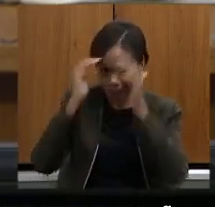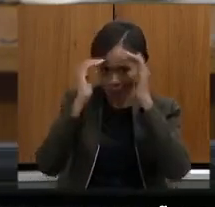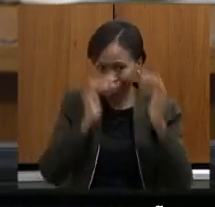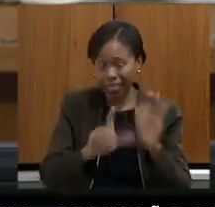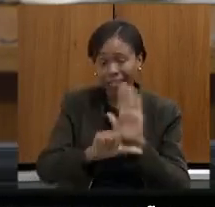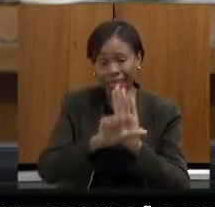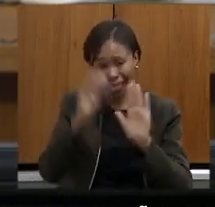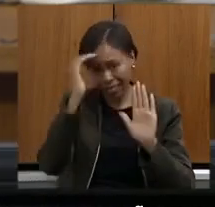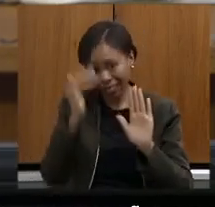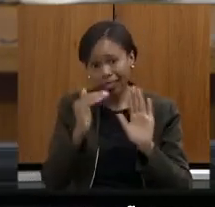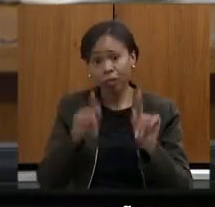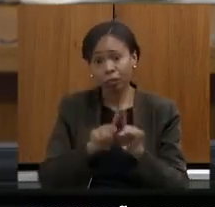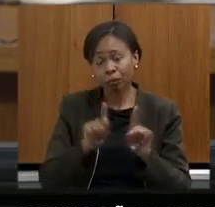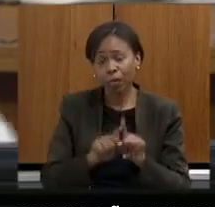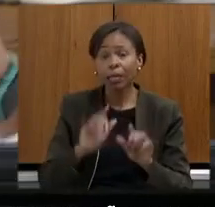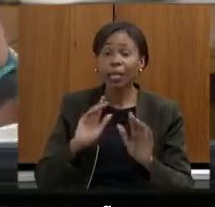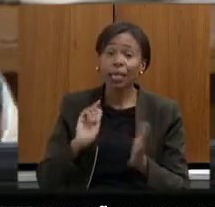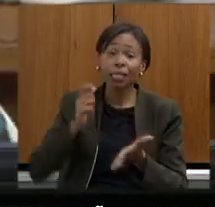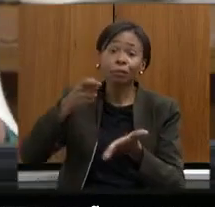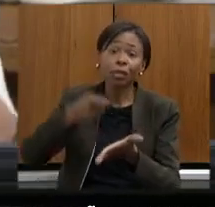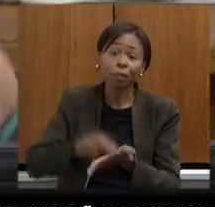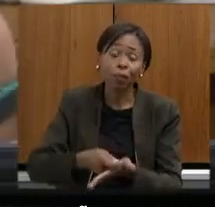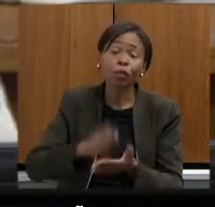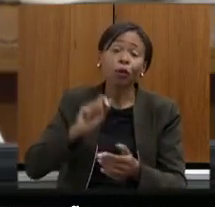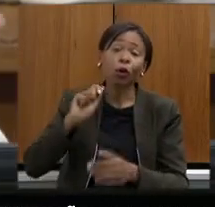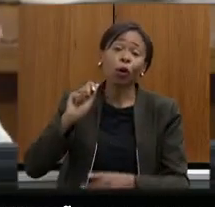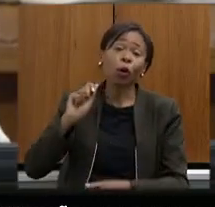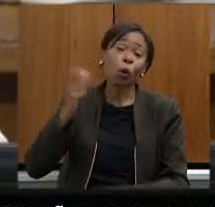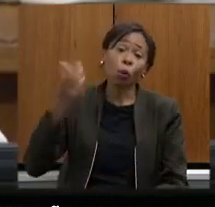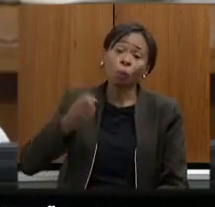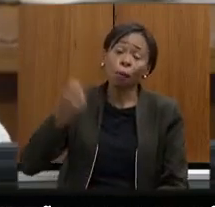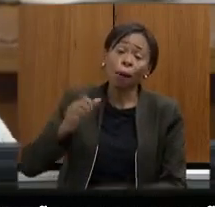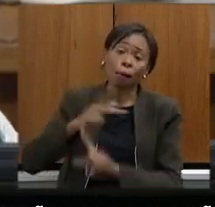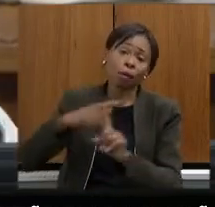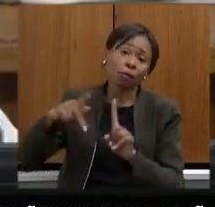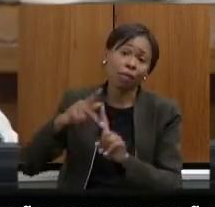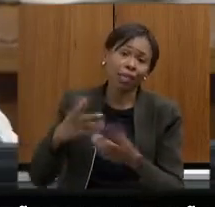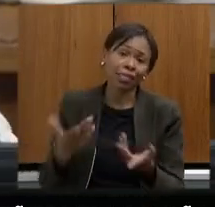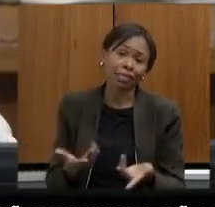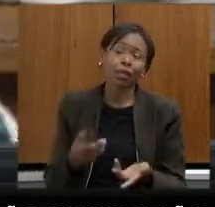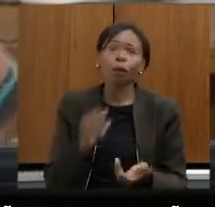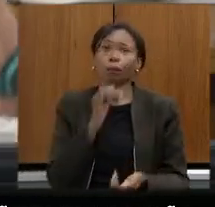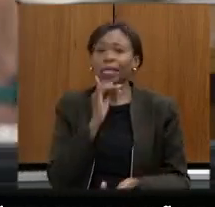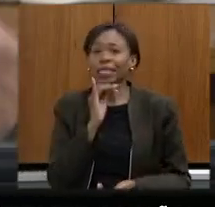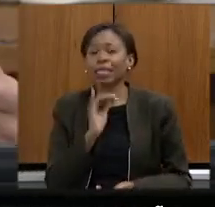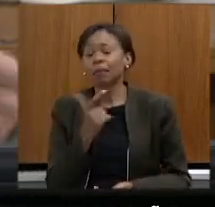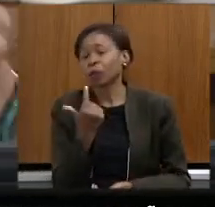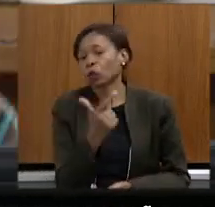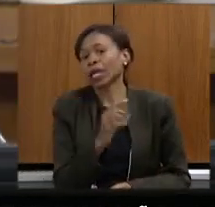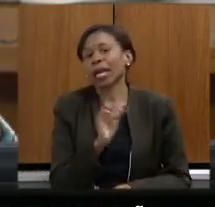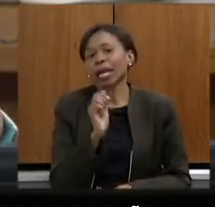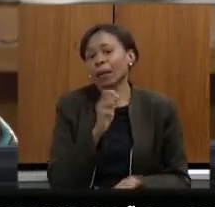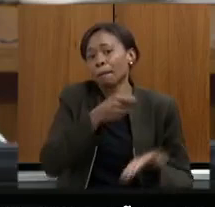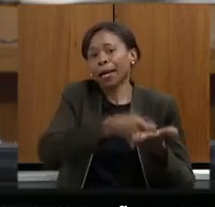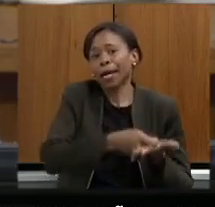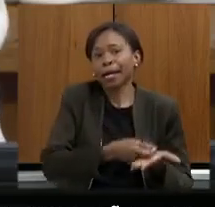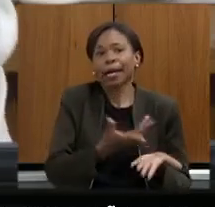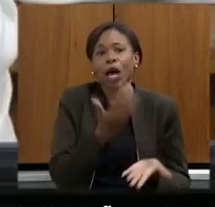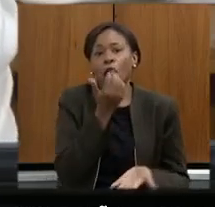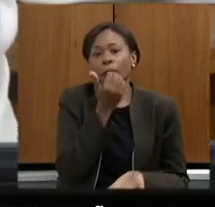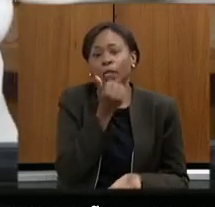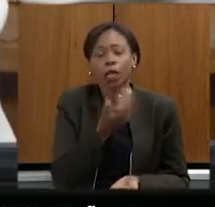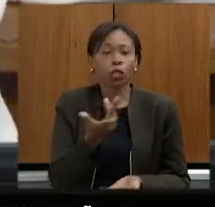pessoal e Previdência e só e não estão no rol de despesas obrigatórias por exemplo é o custeio da alimentação dos presos